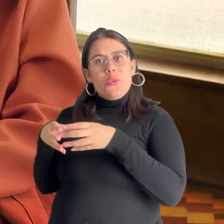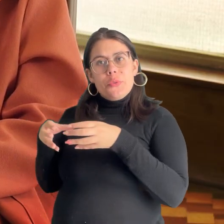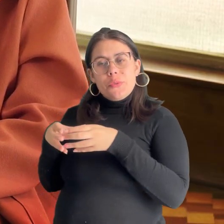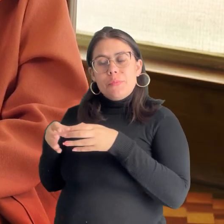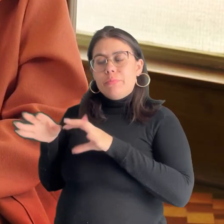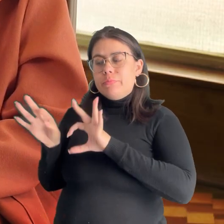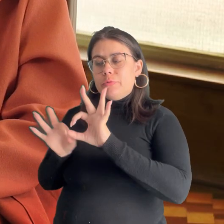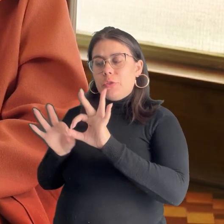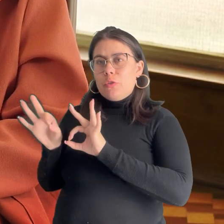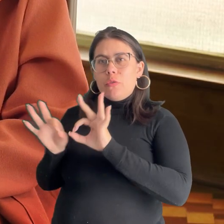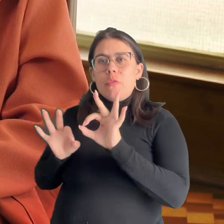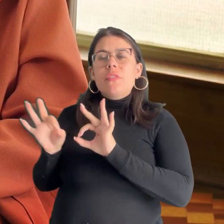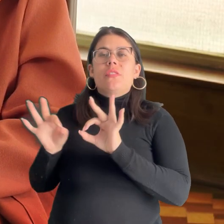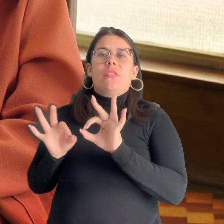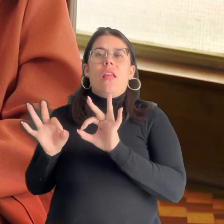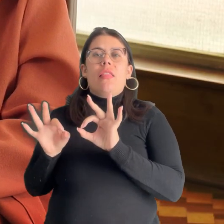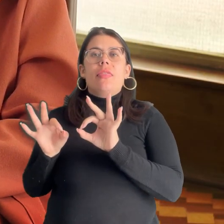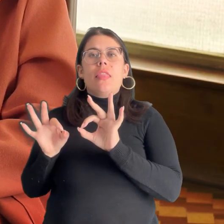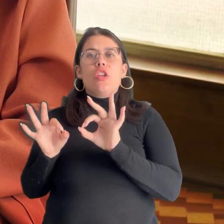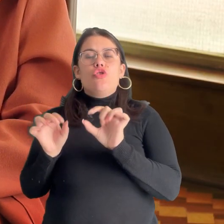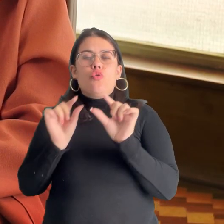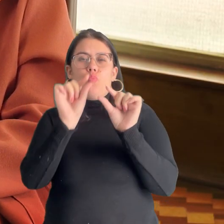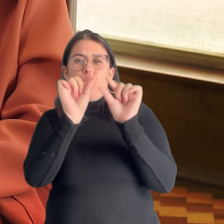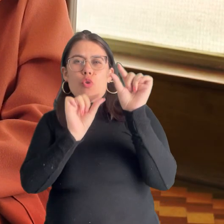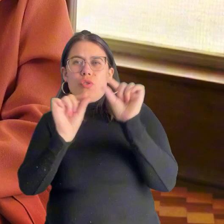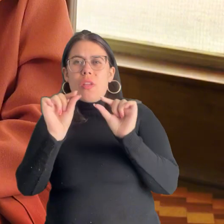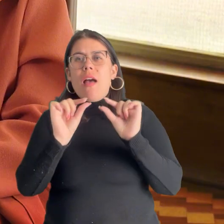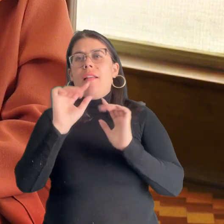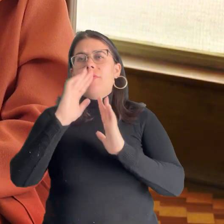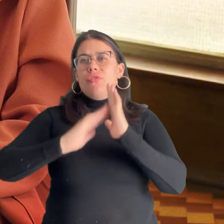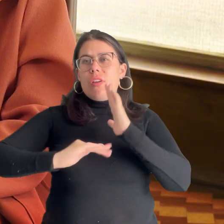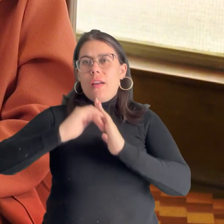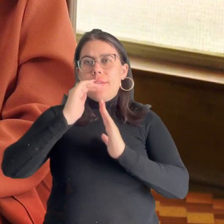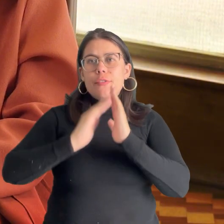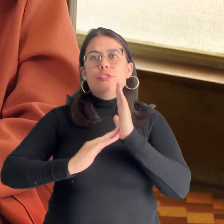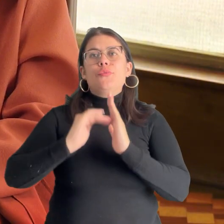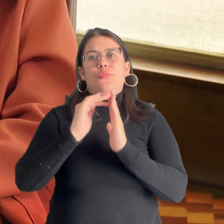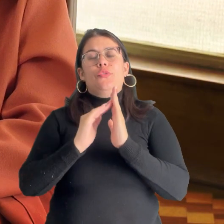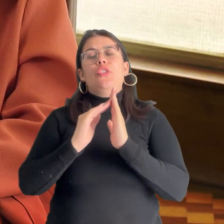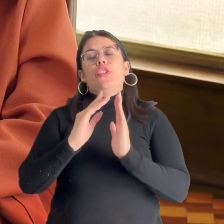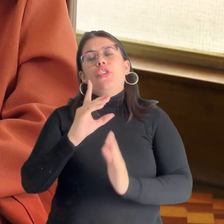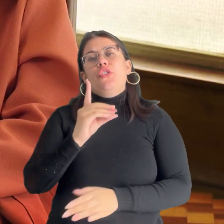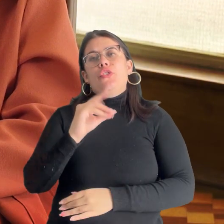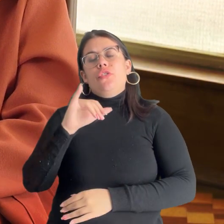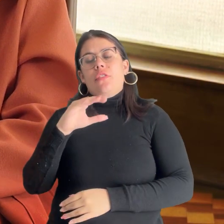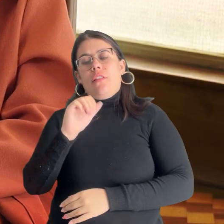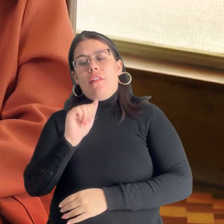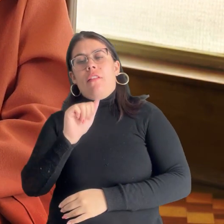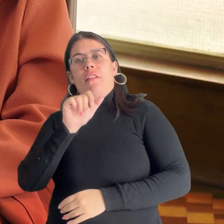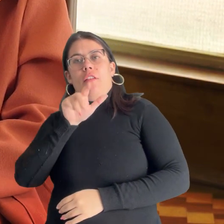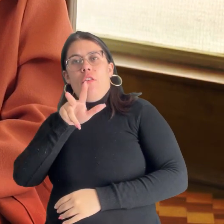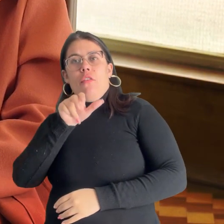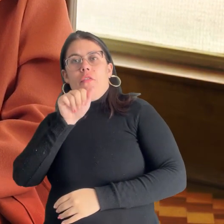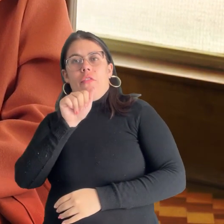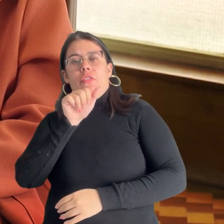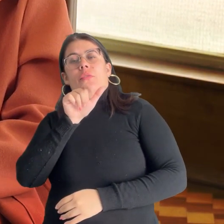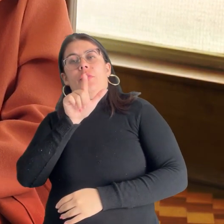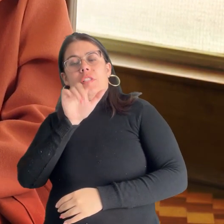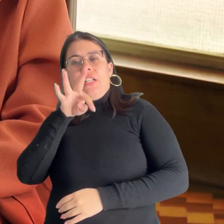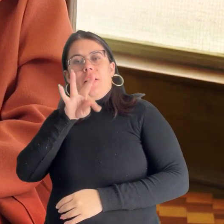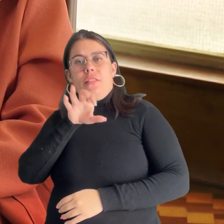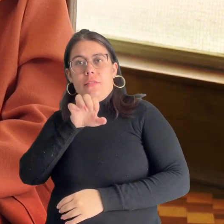de mosaicos restaurou o mural de Di Cavalcanti, que está na fachada do Teatro